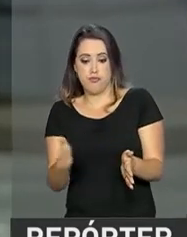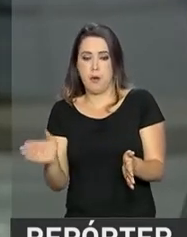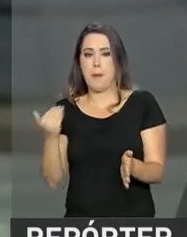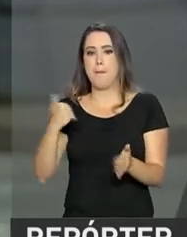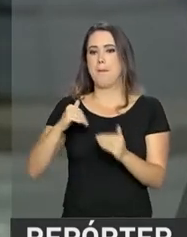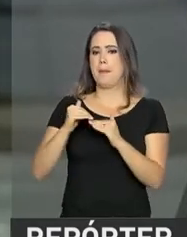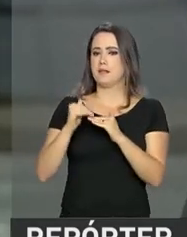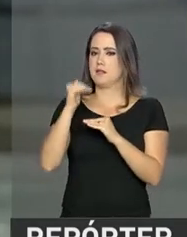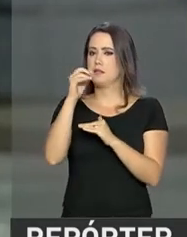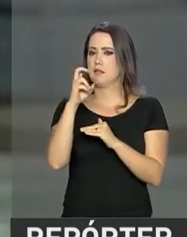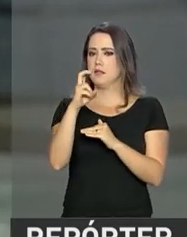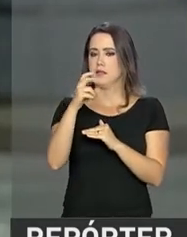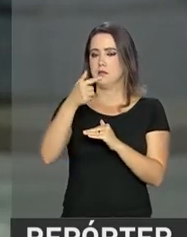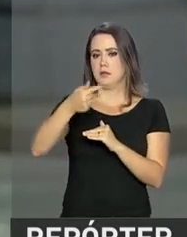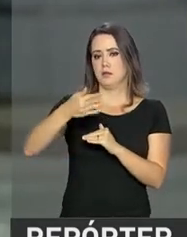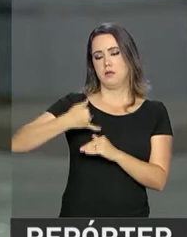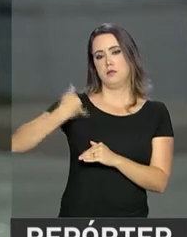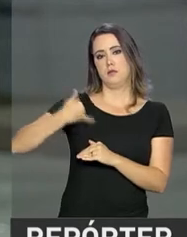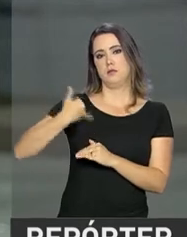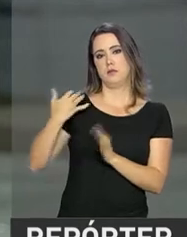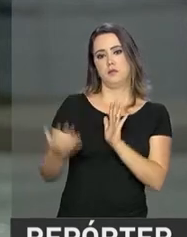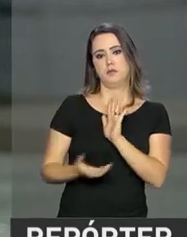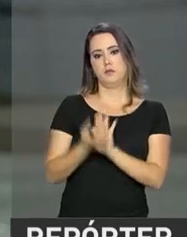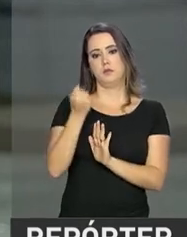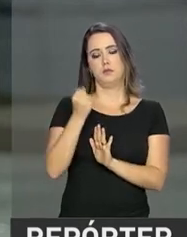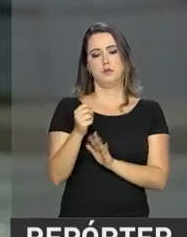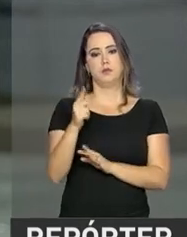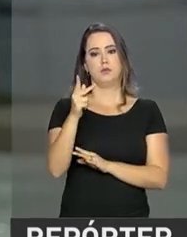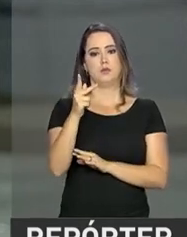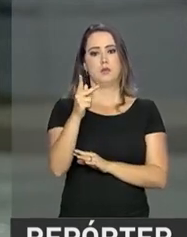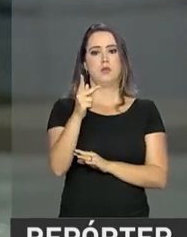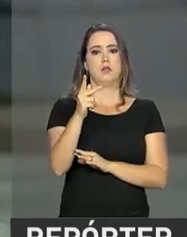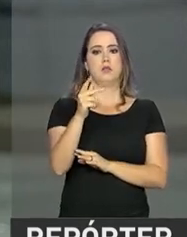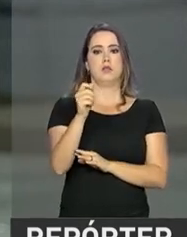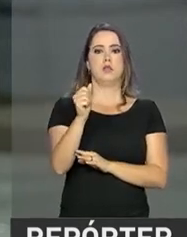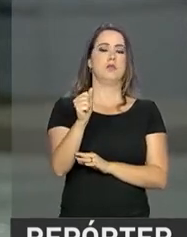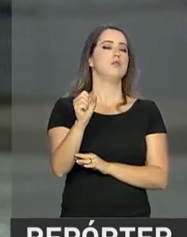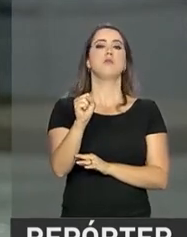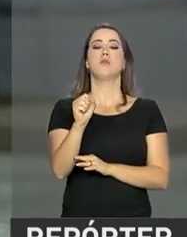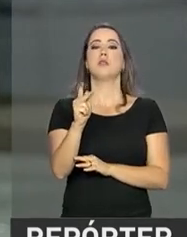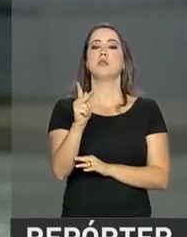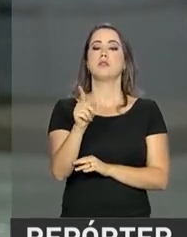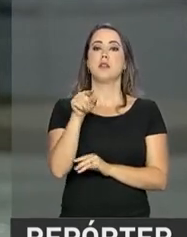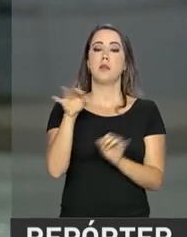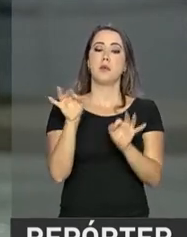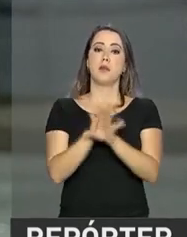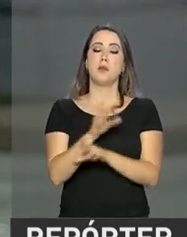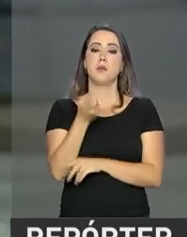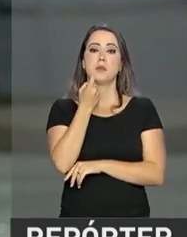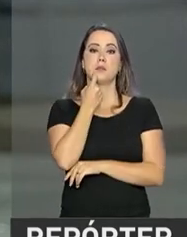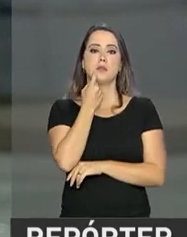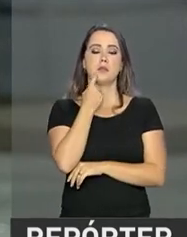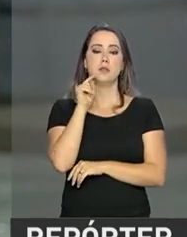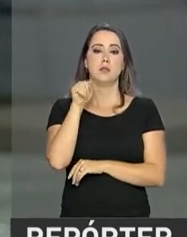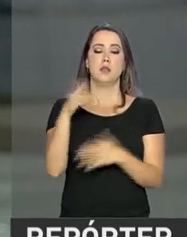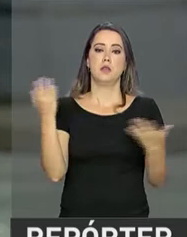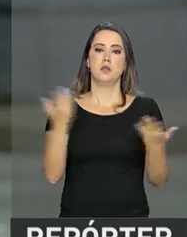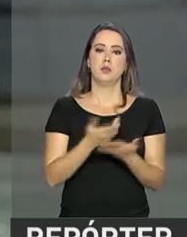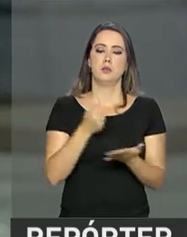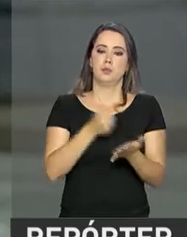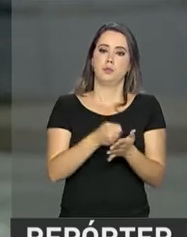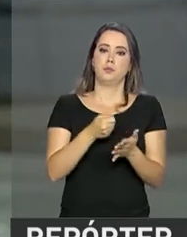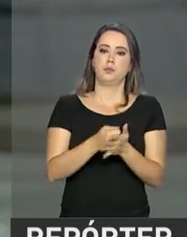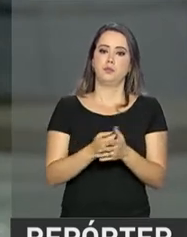57 anos fazer o saque dos recursos do fundo e pis pasep terminou nesta sexta-feira como você falou agora os